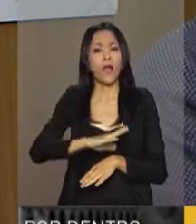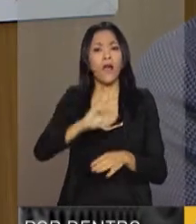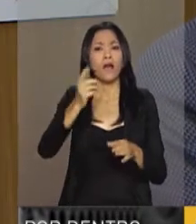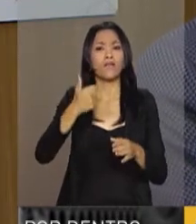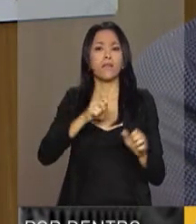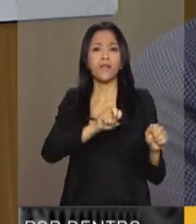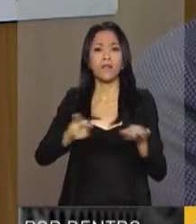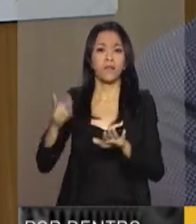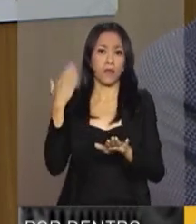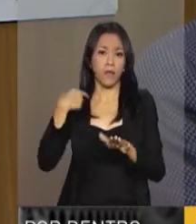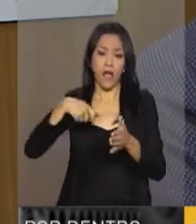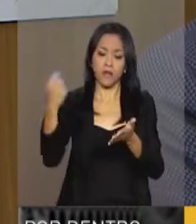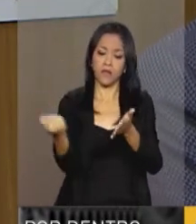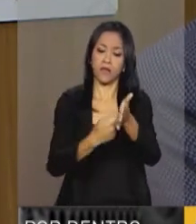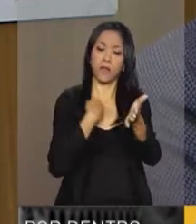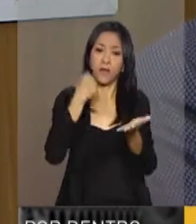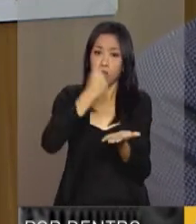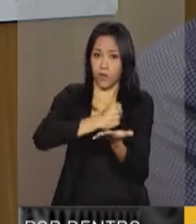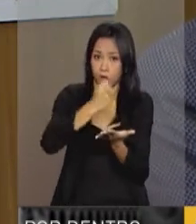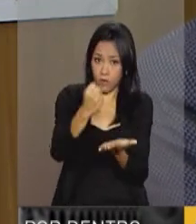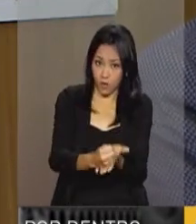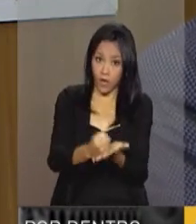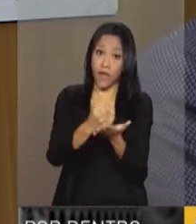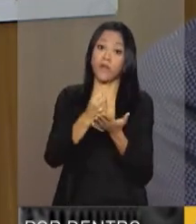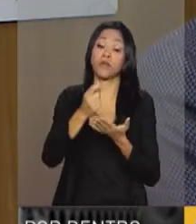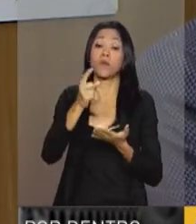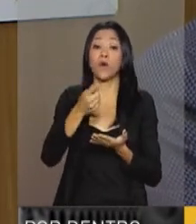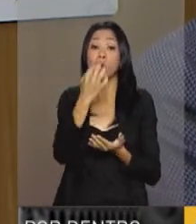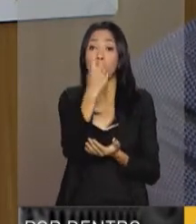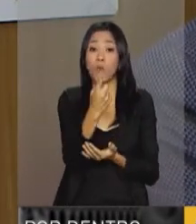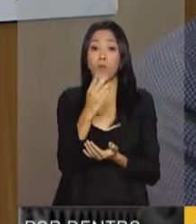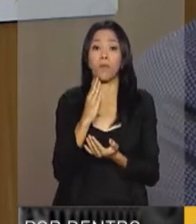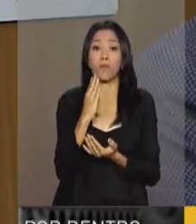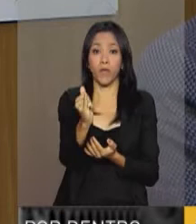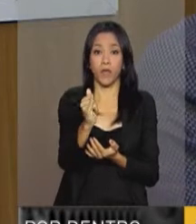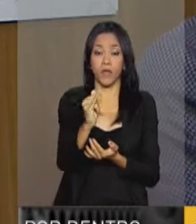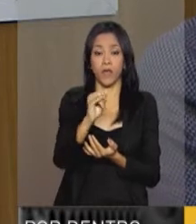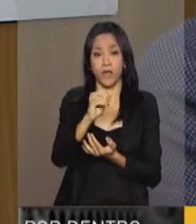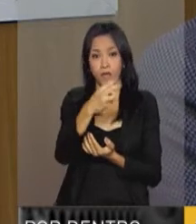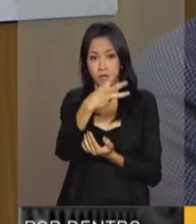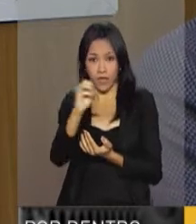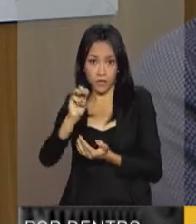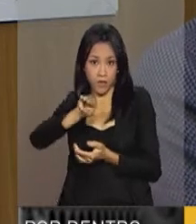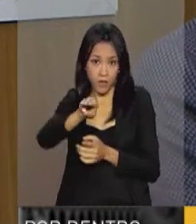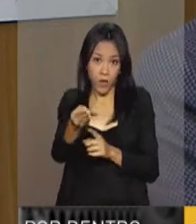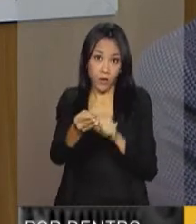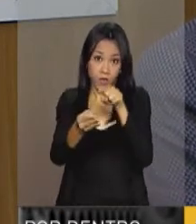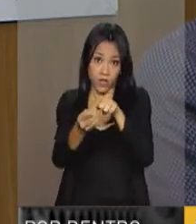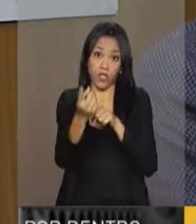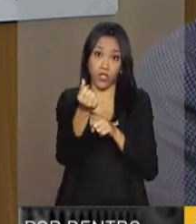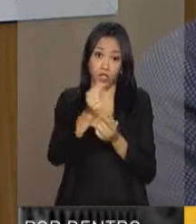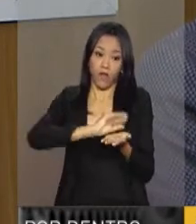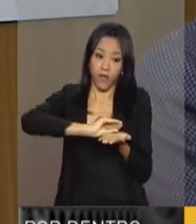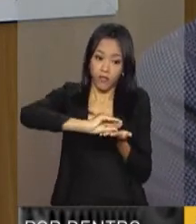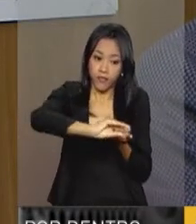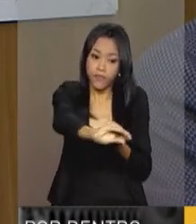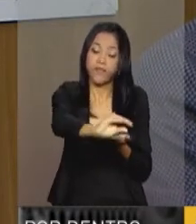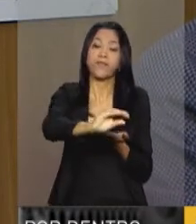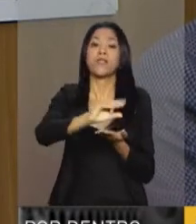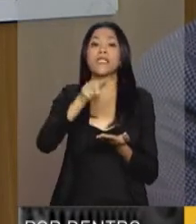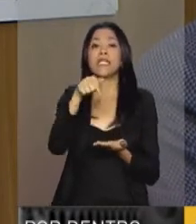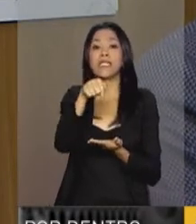liberando para a companhia estadual de saneamento quase 1 bilhão e 300 milhões que serão investidos em aproximadamente 70